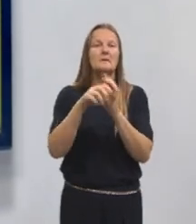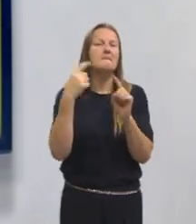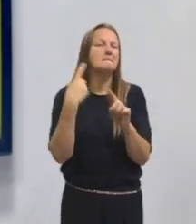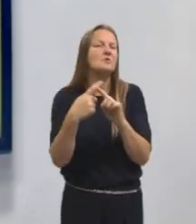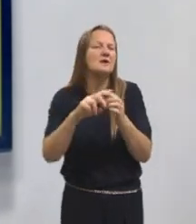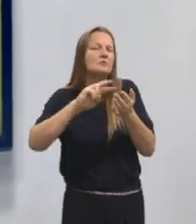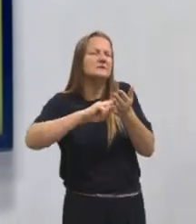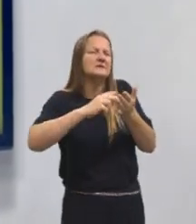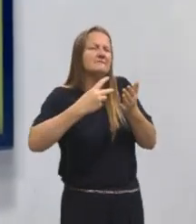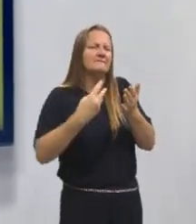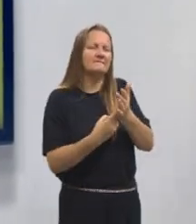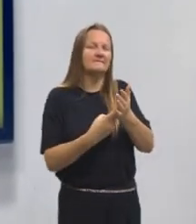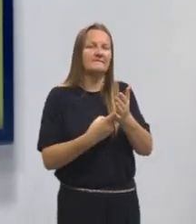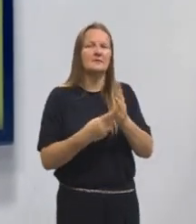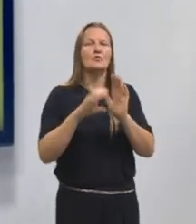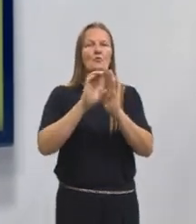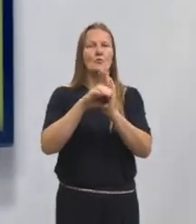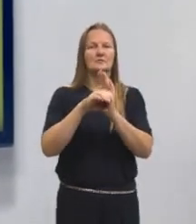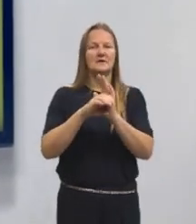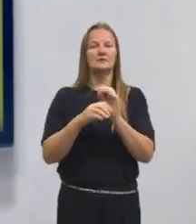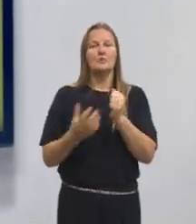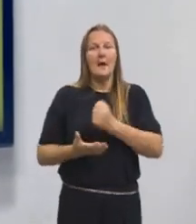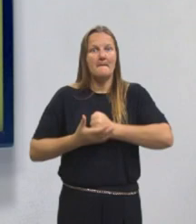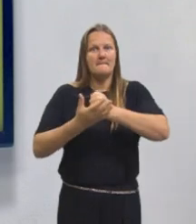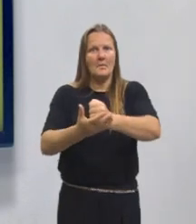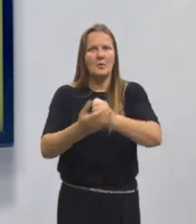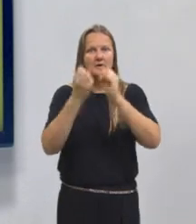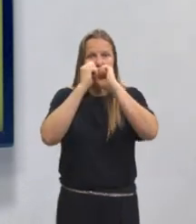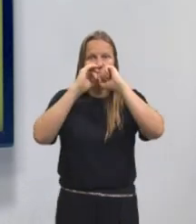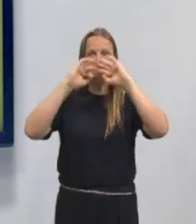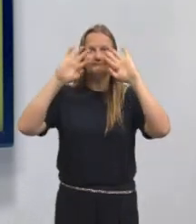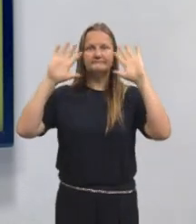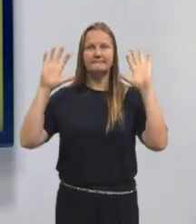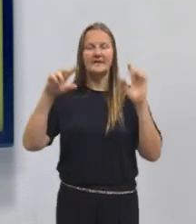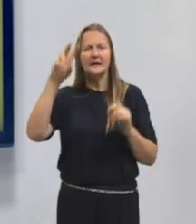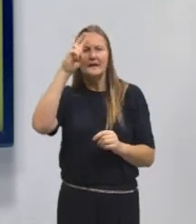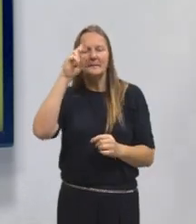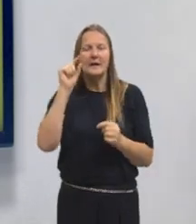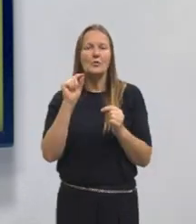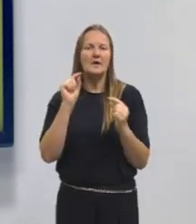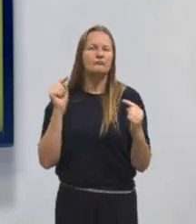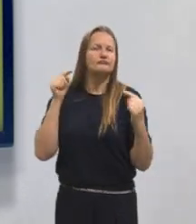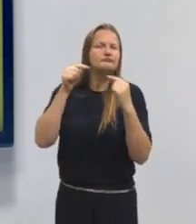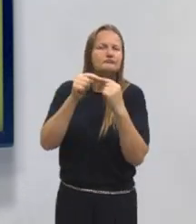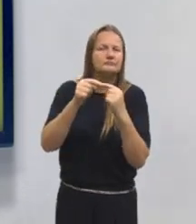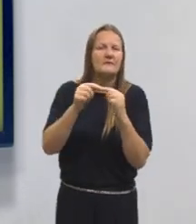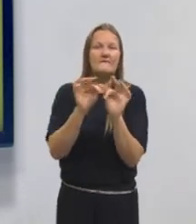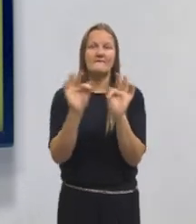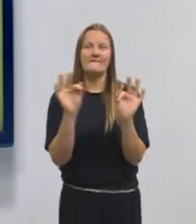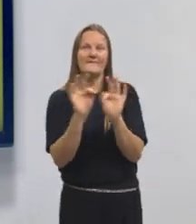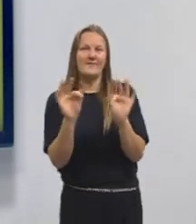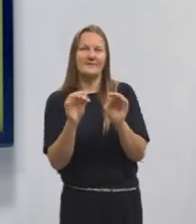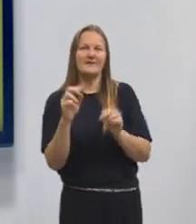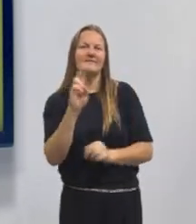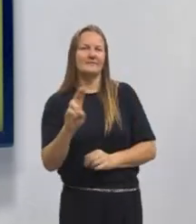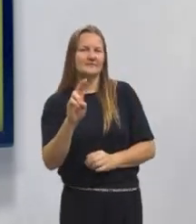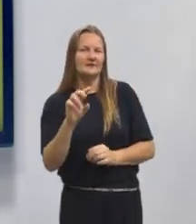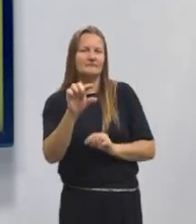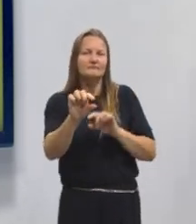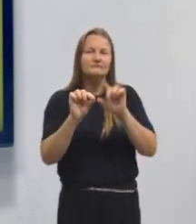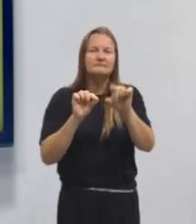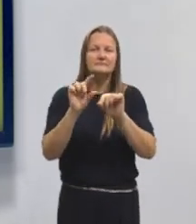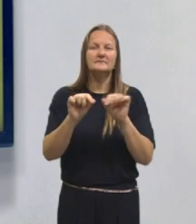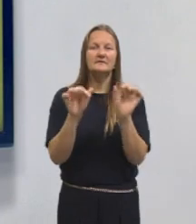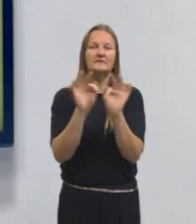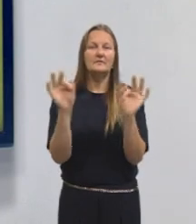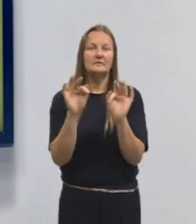significa e às vezes o conceito vai ajudar até a gente lembrar Qual é a fórmula que a gente vai usar a fórmula ela já